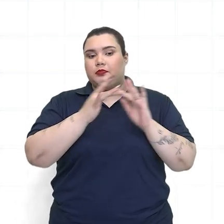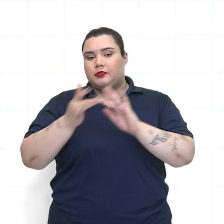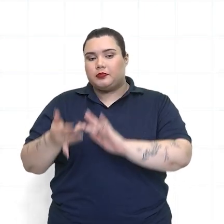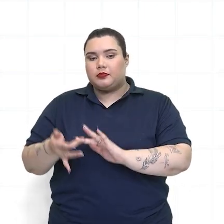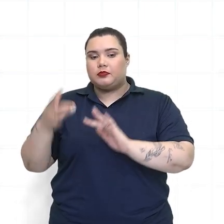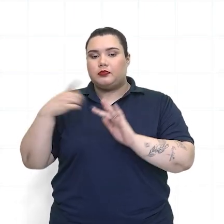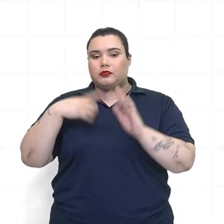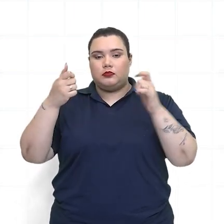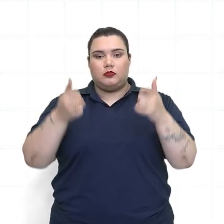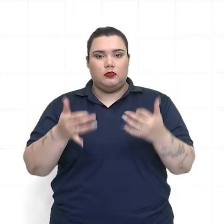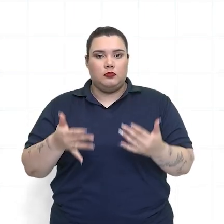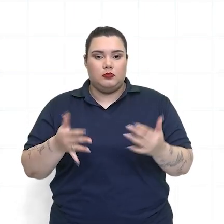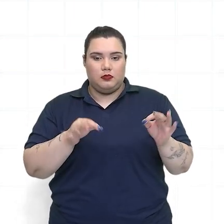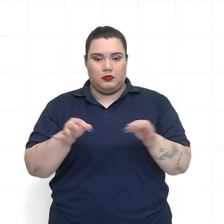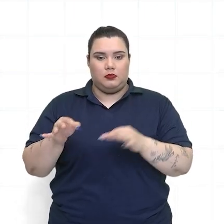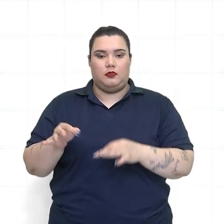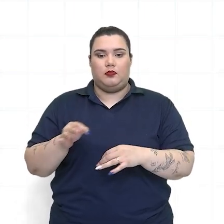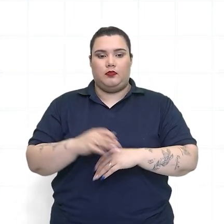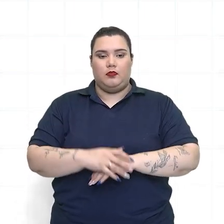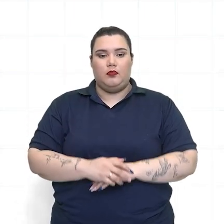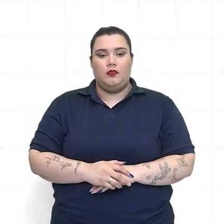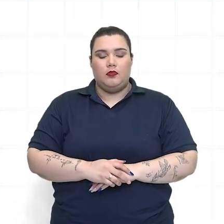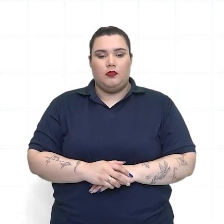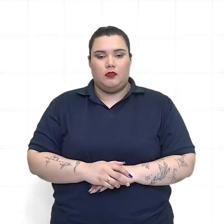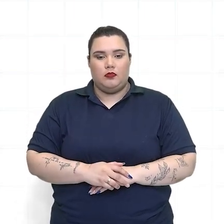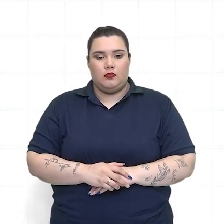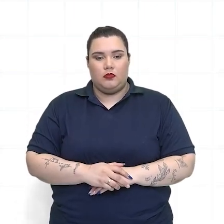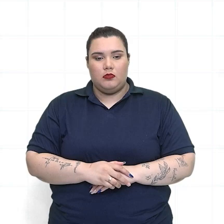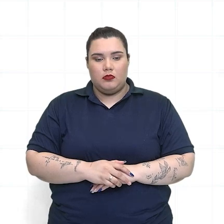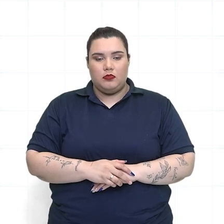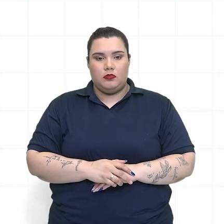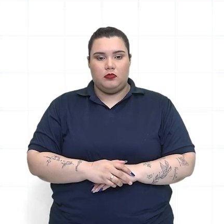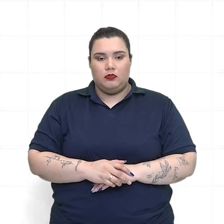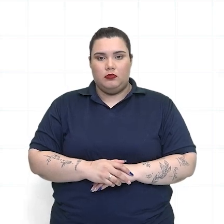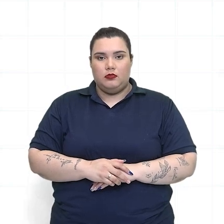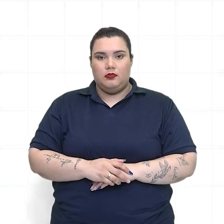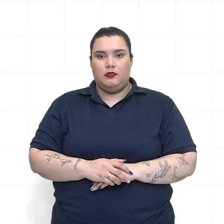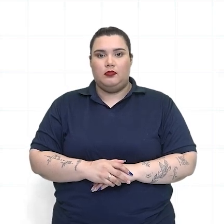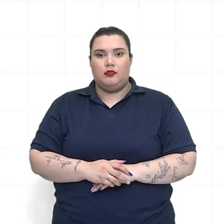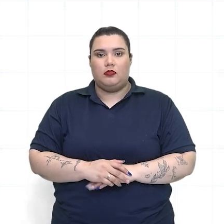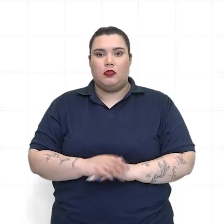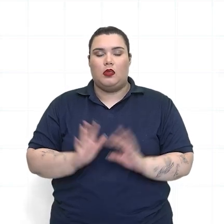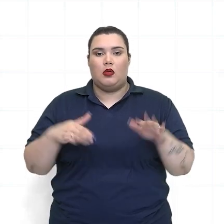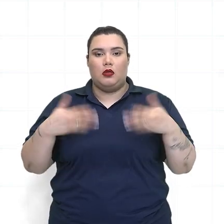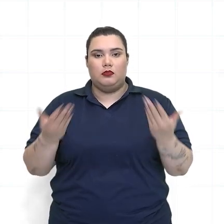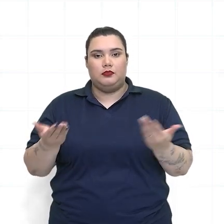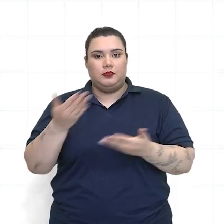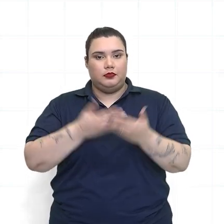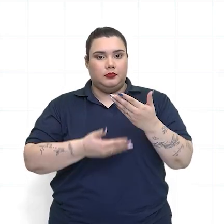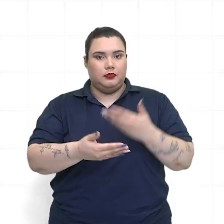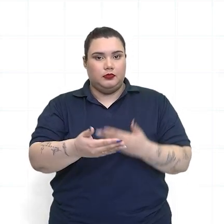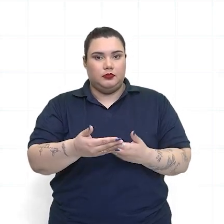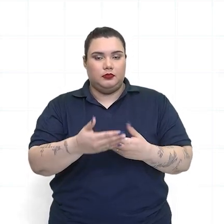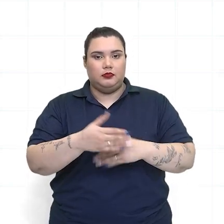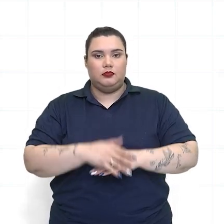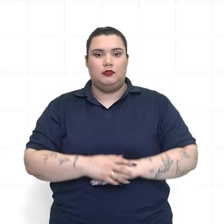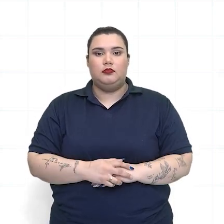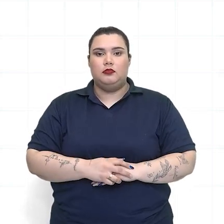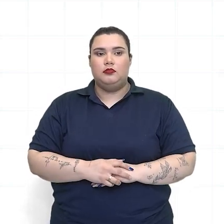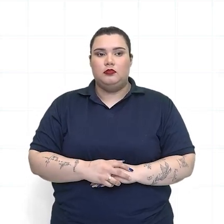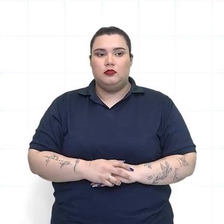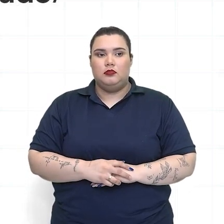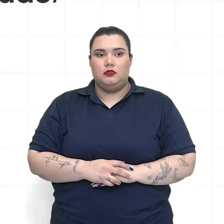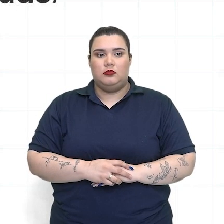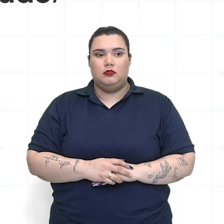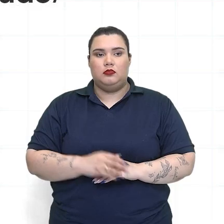dita, certo? Então, nós vamos seguir agora para mais